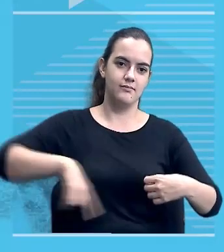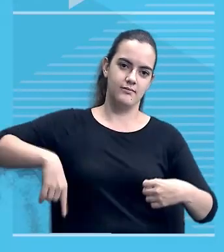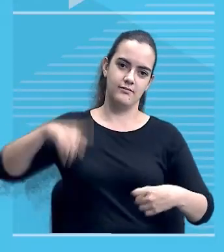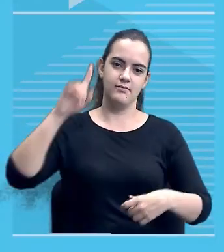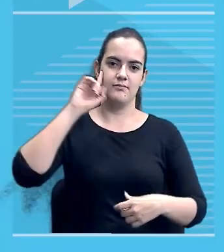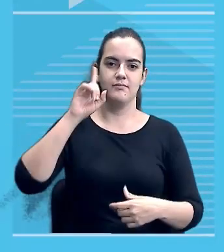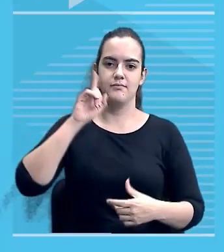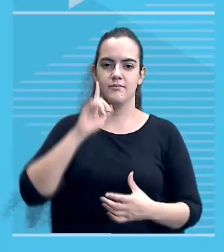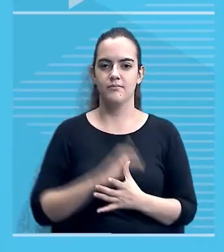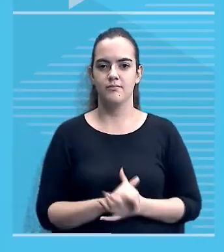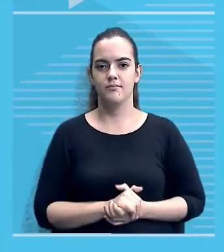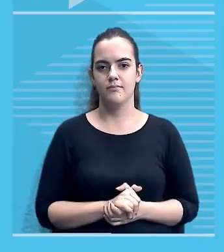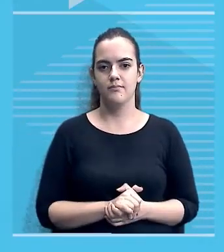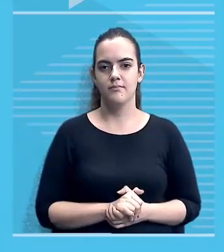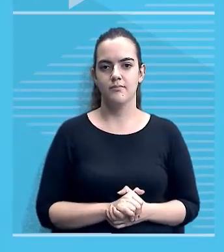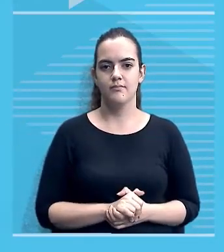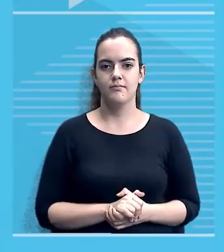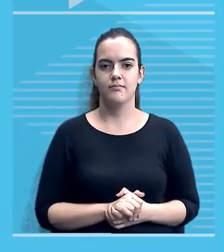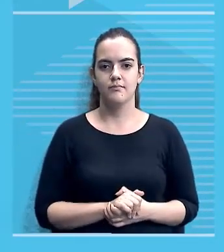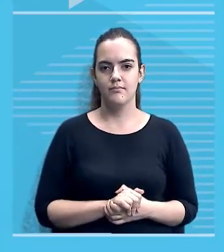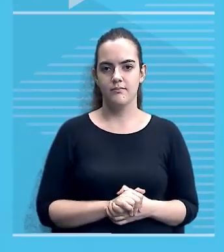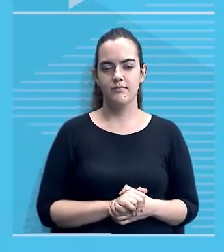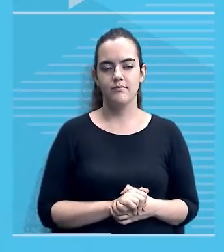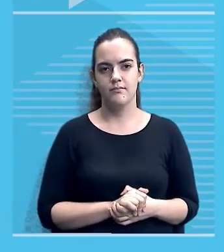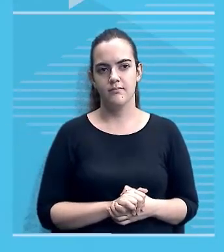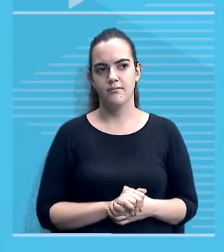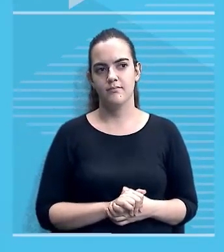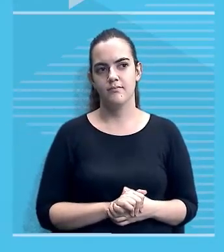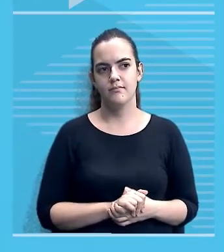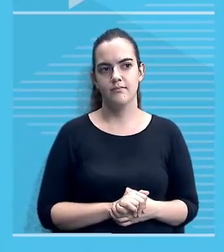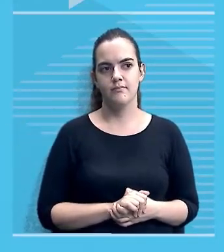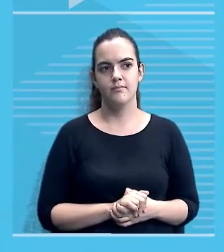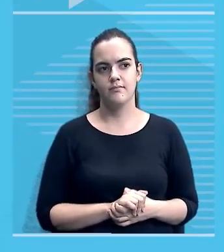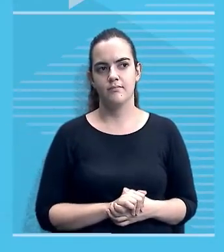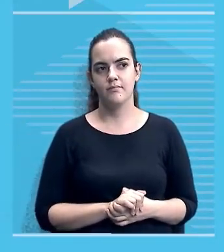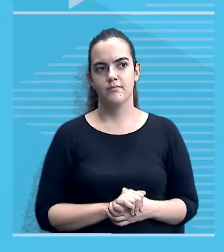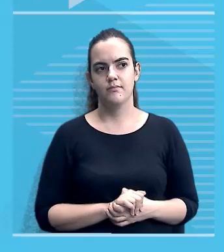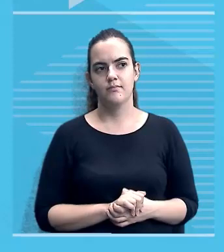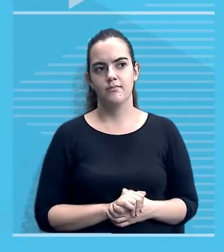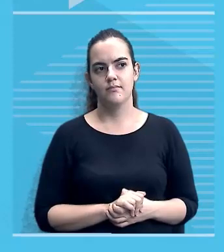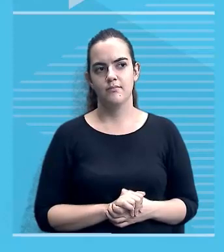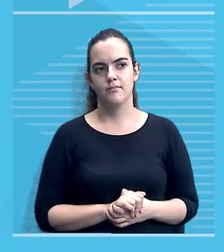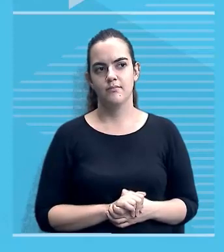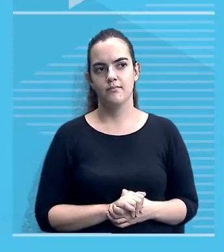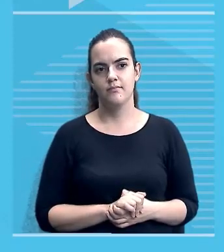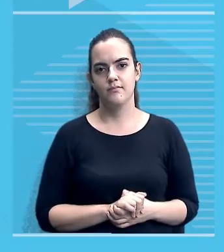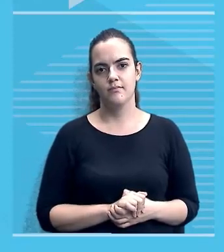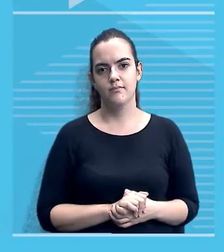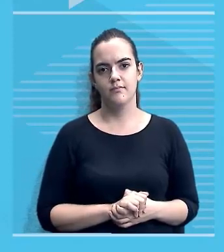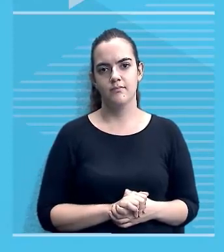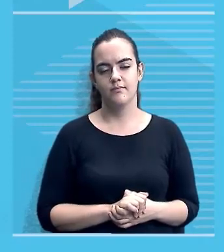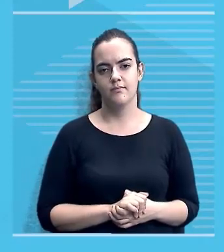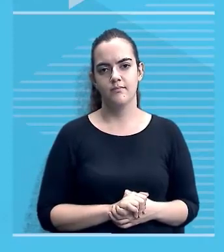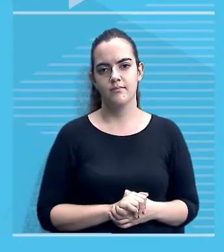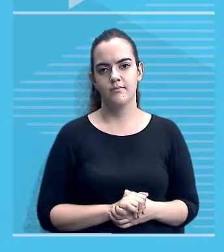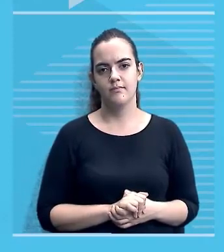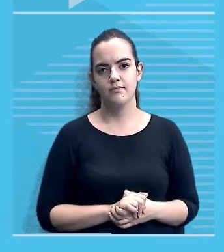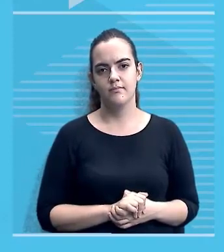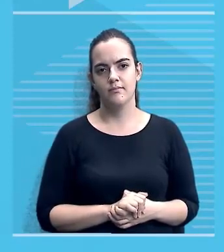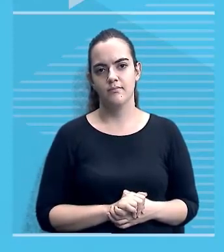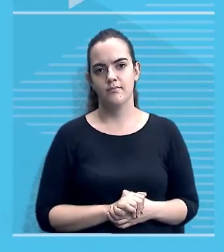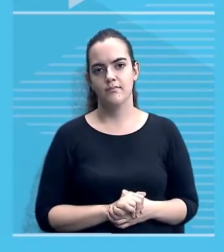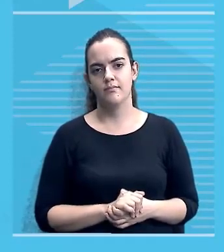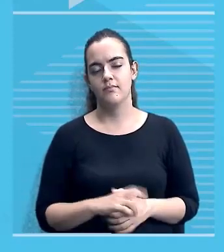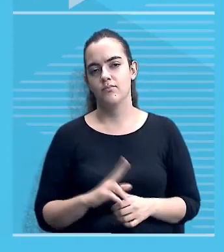ser com vizinhos né sai pela manhã vai para o trabalho final da tarde ou comecinho da noite Volta para sua cidade